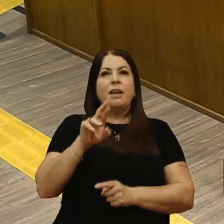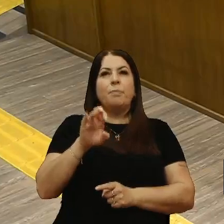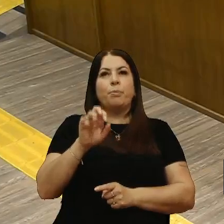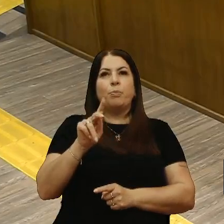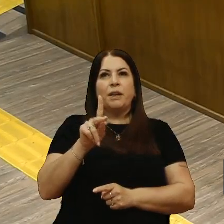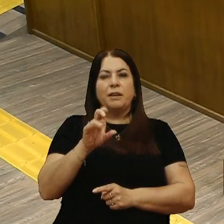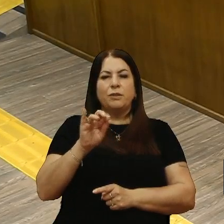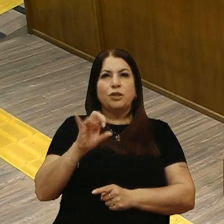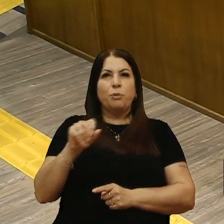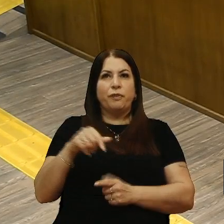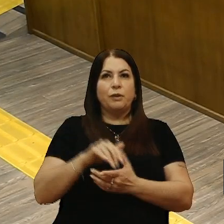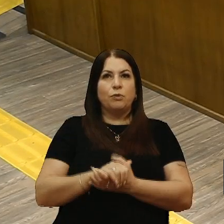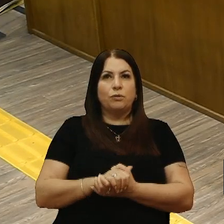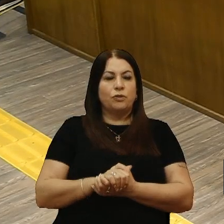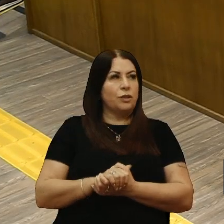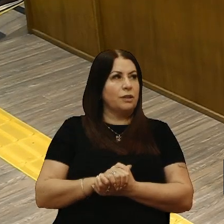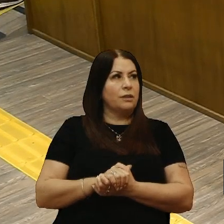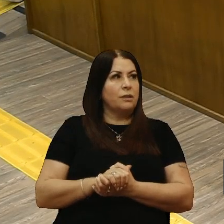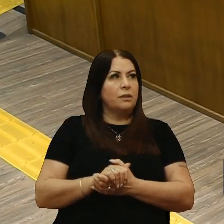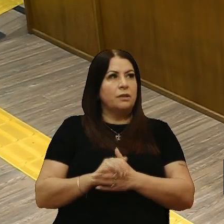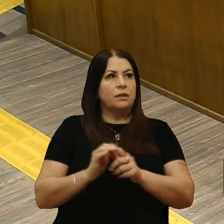Daniel Santos.